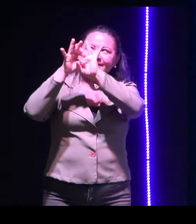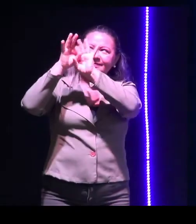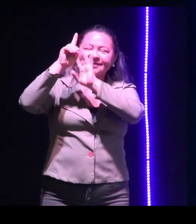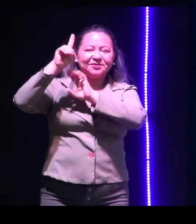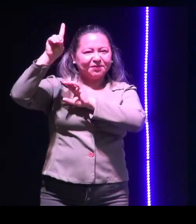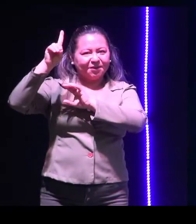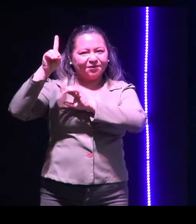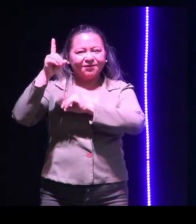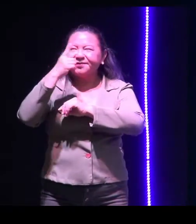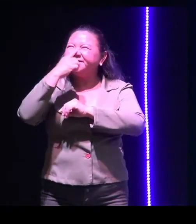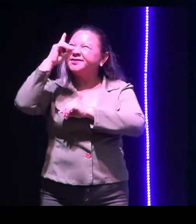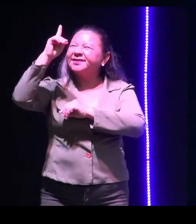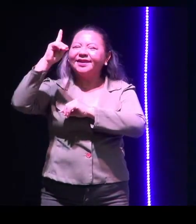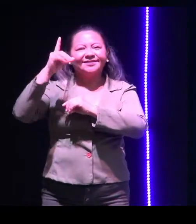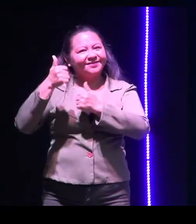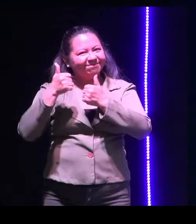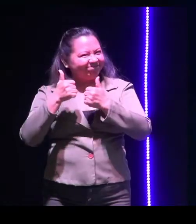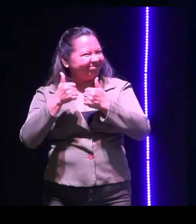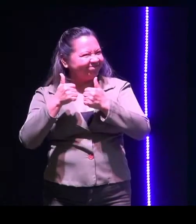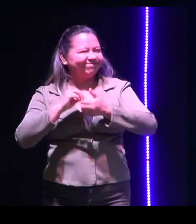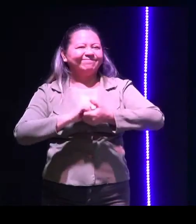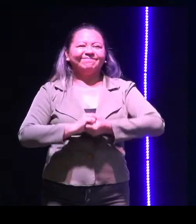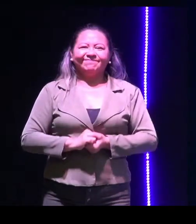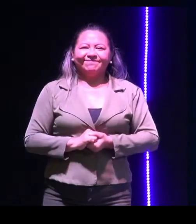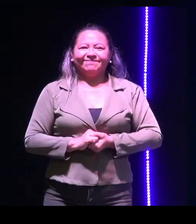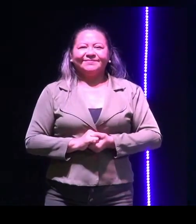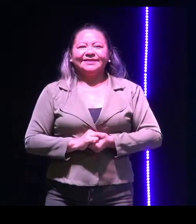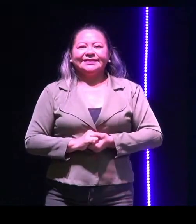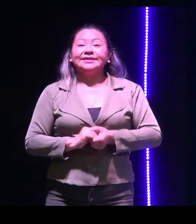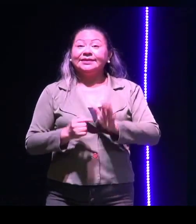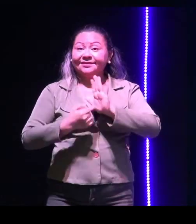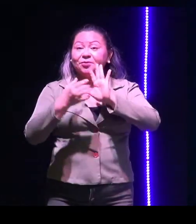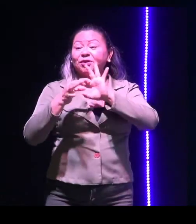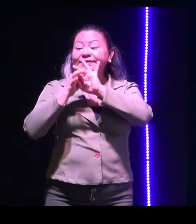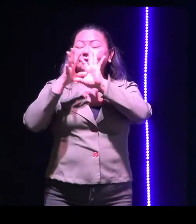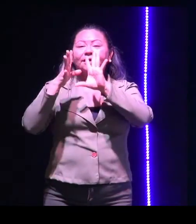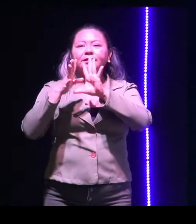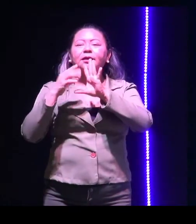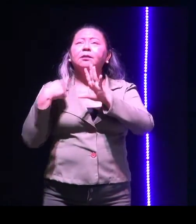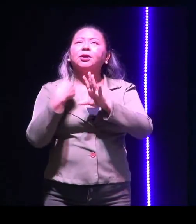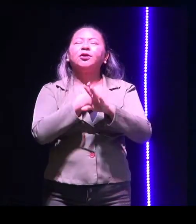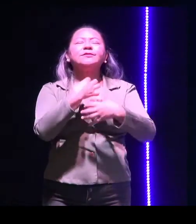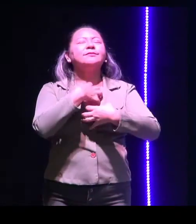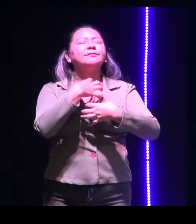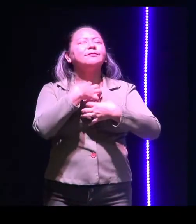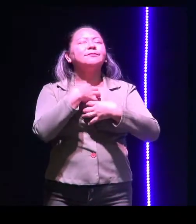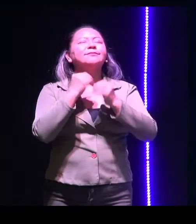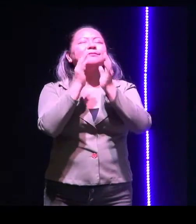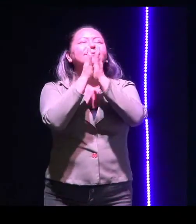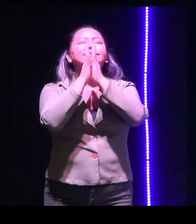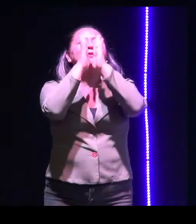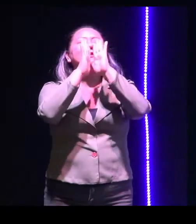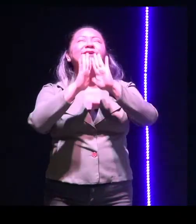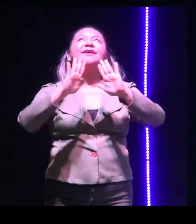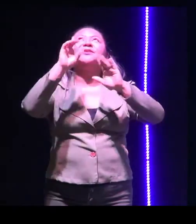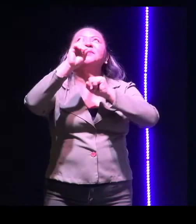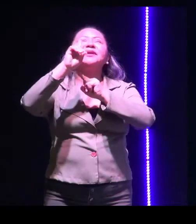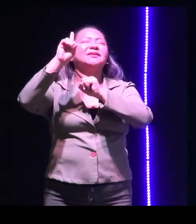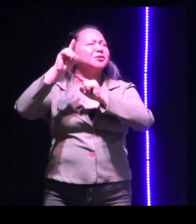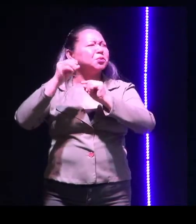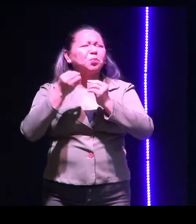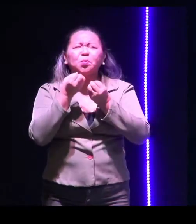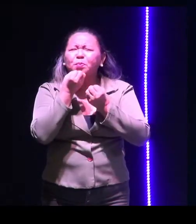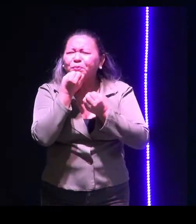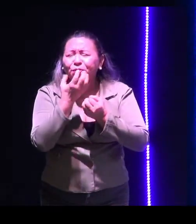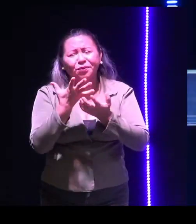santidade. Pecados perdoados traz liberdade para adorarmos a Deus.